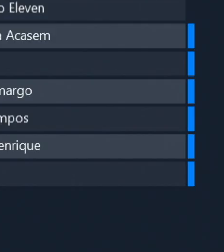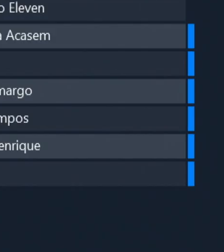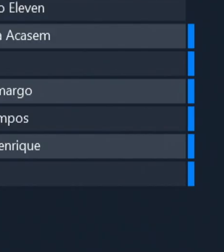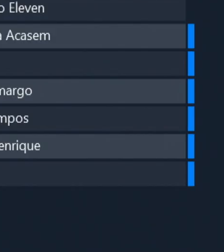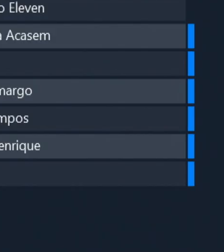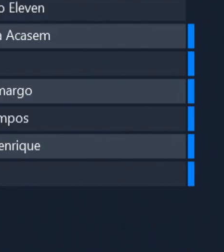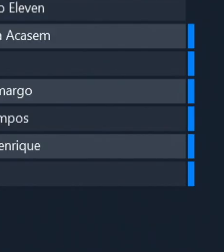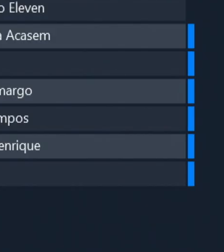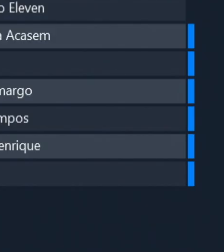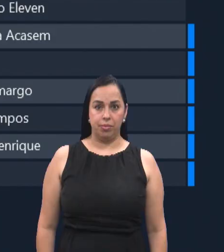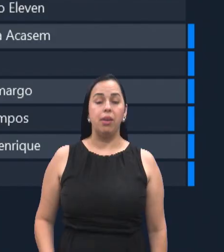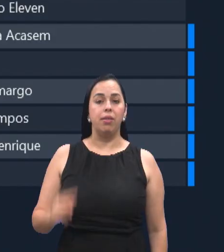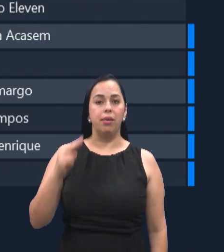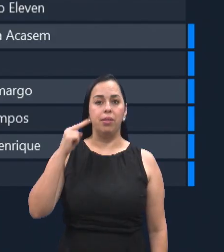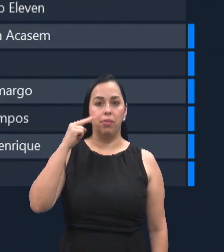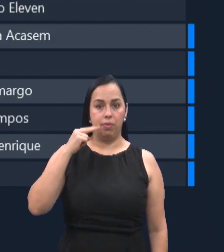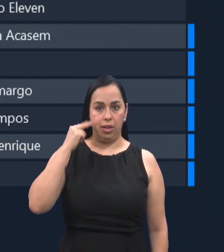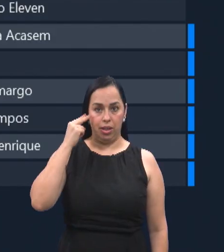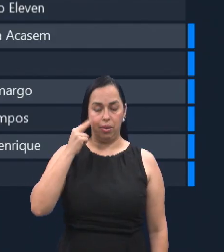Vereador Roberto Chagas.